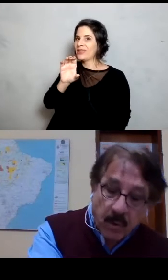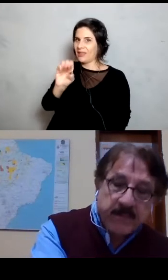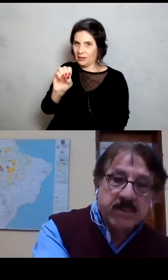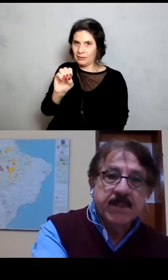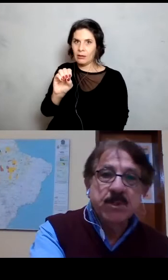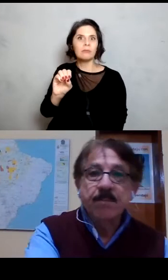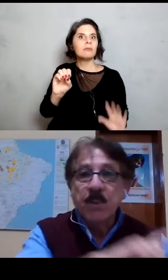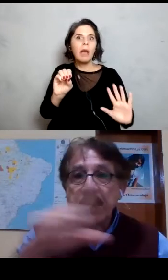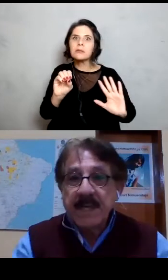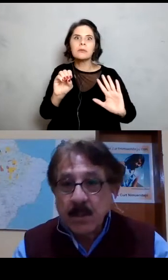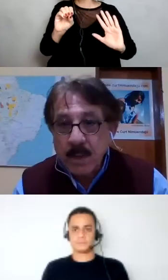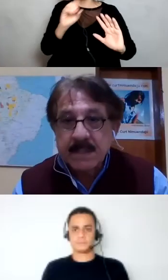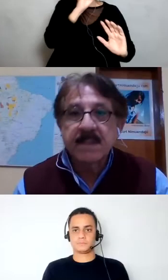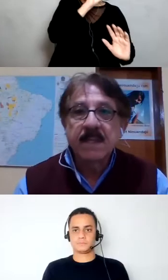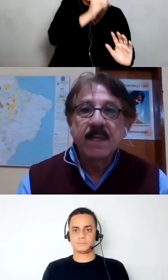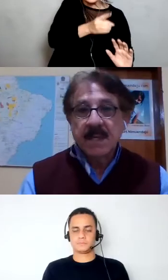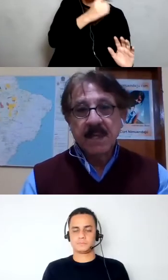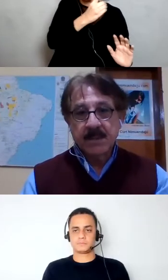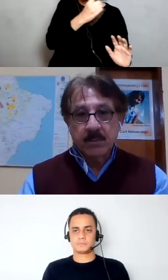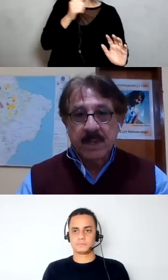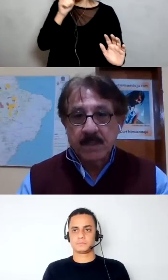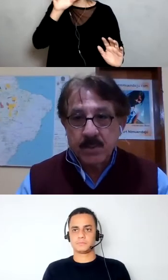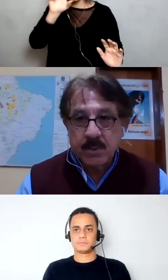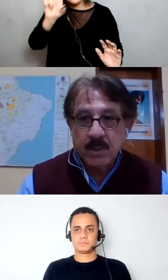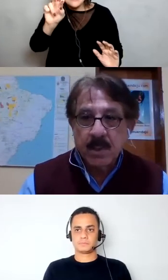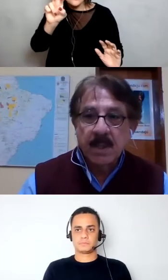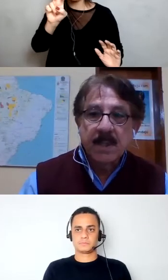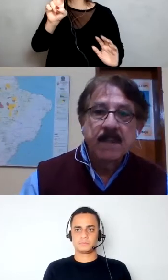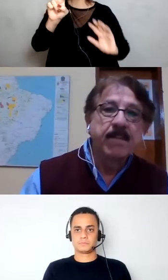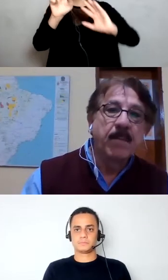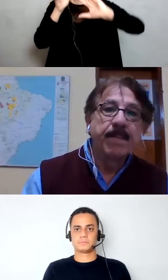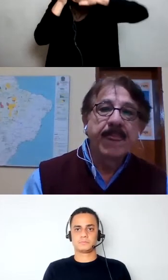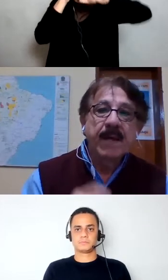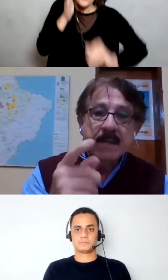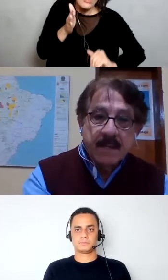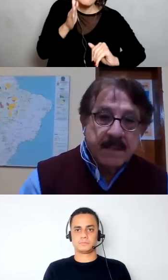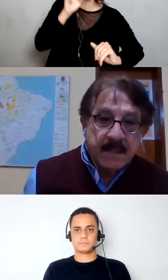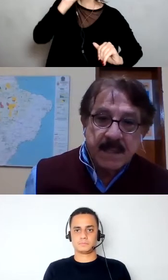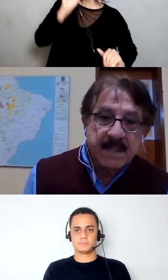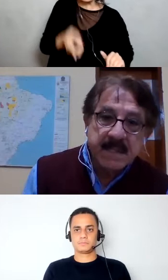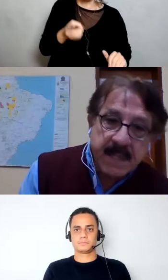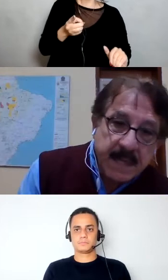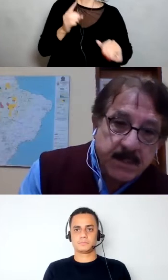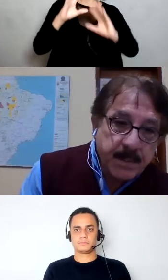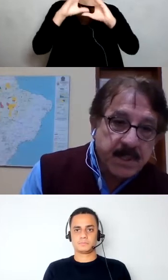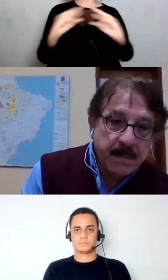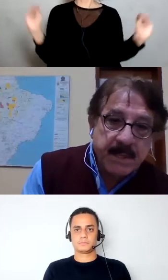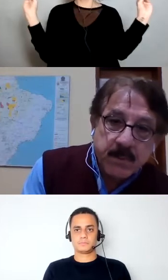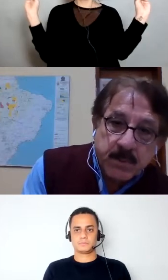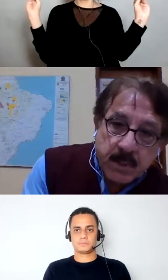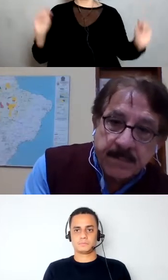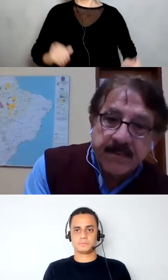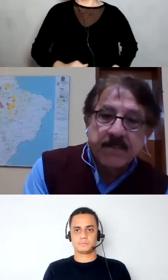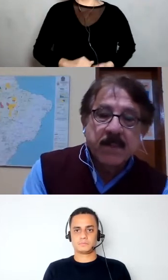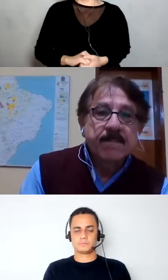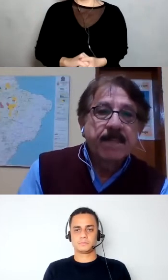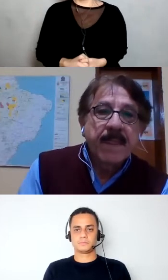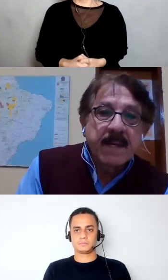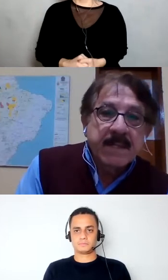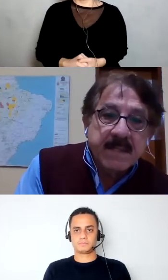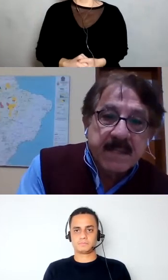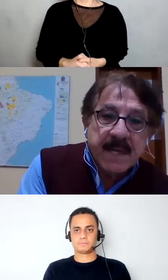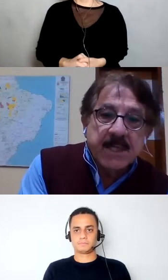desaparecimento de 1.000 línguas em 500 anos. Bom, nesse slide, pode dar mais um toque, por